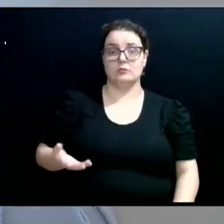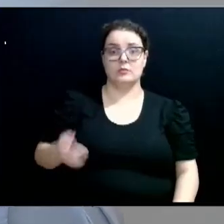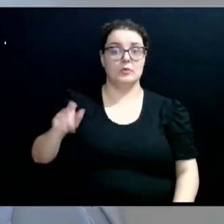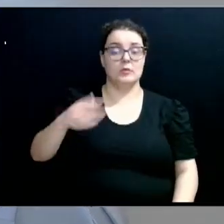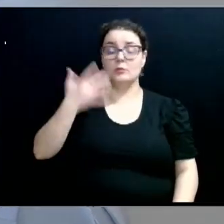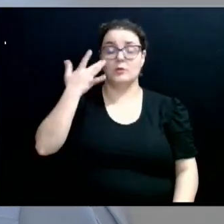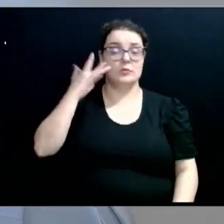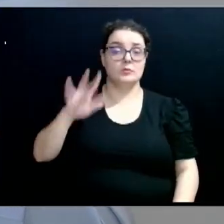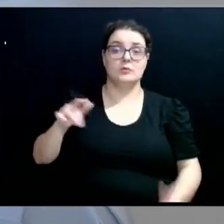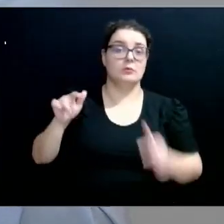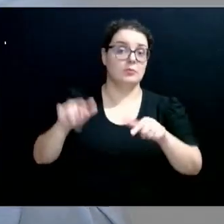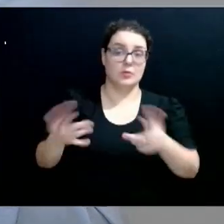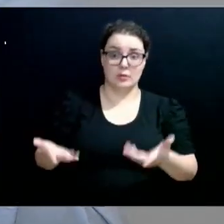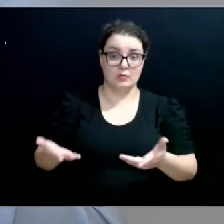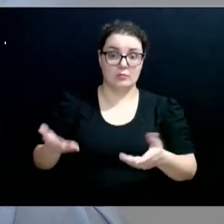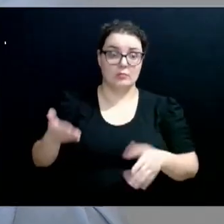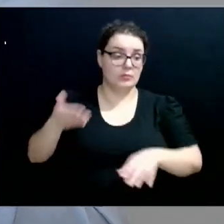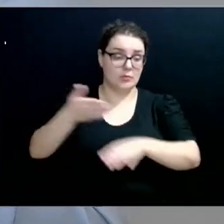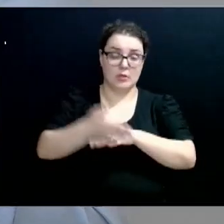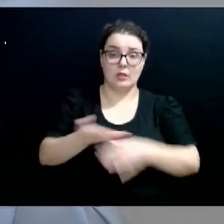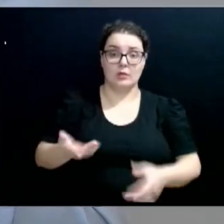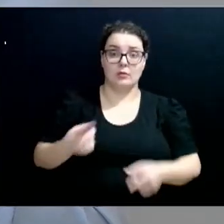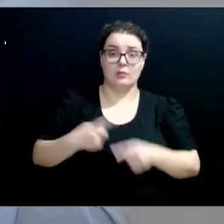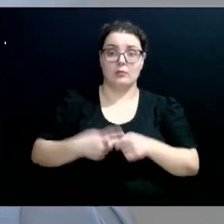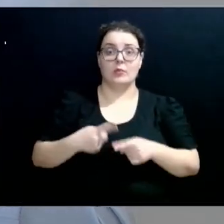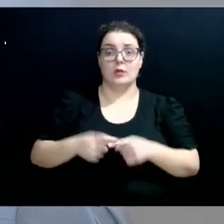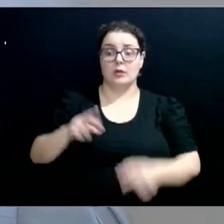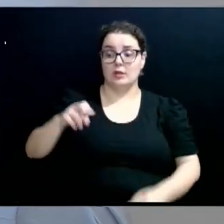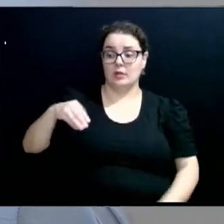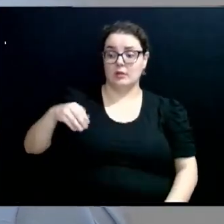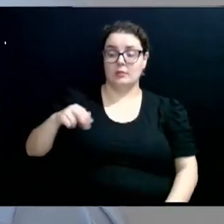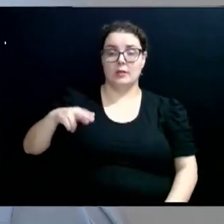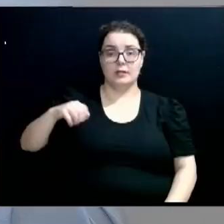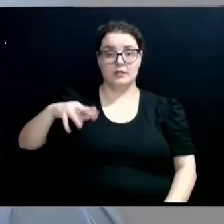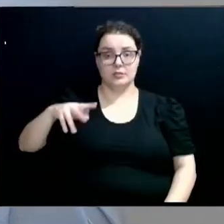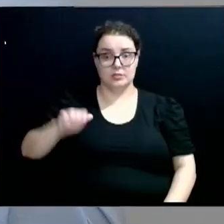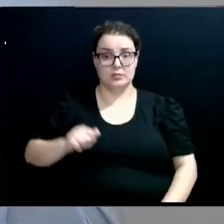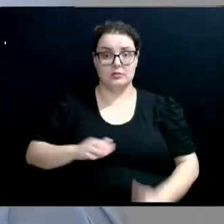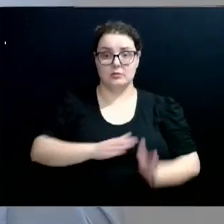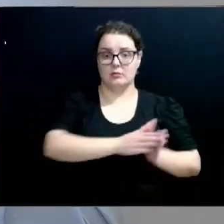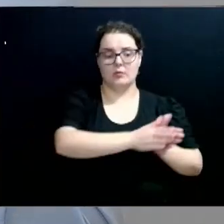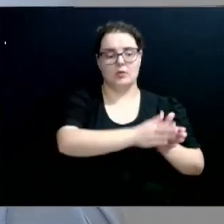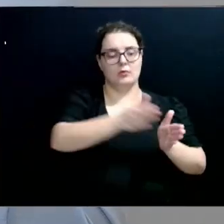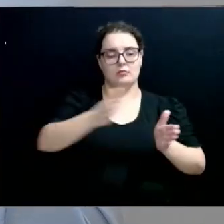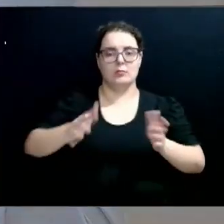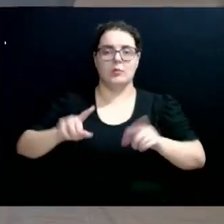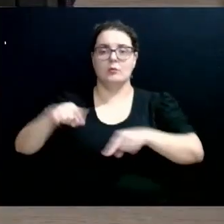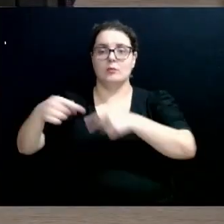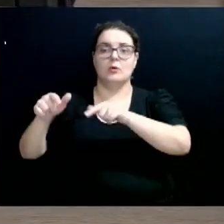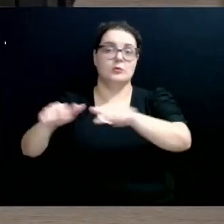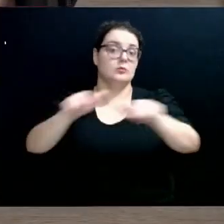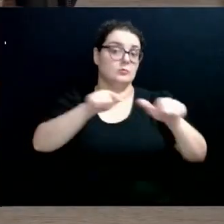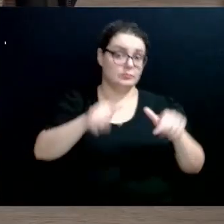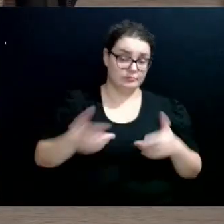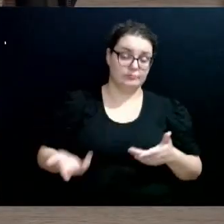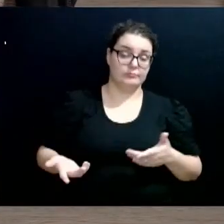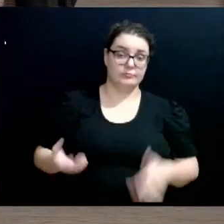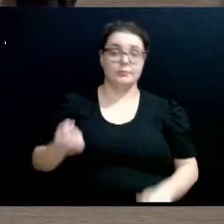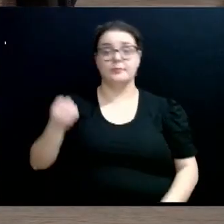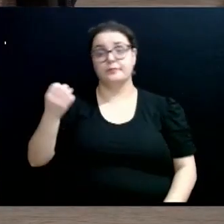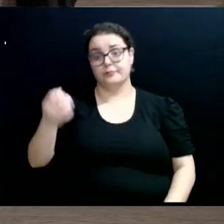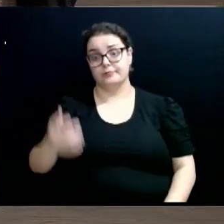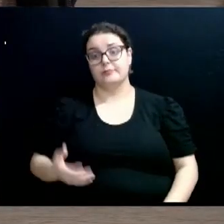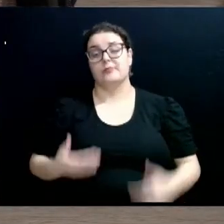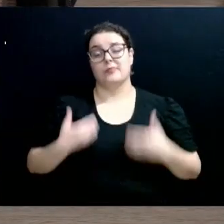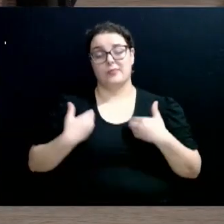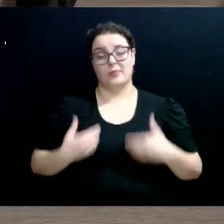muitas vezes a pessoa nem conhece a localidade para onde foi, porque ela é remanejada ao longo de todo o período para outros lugares.